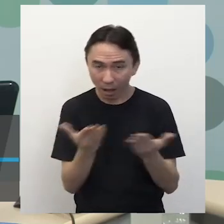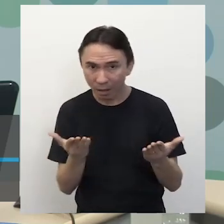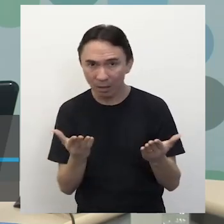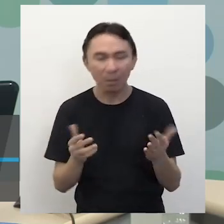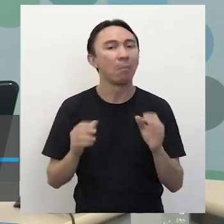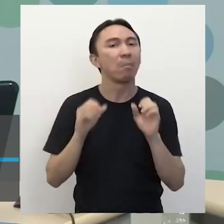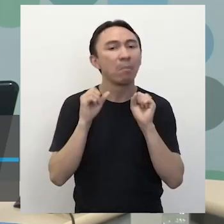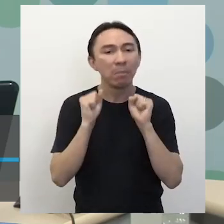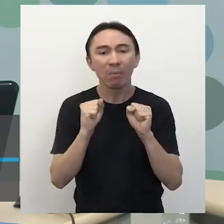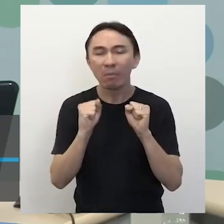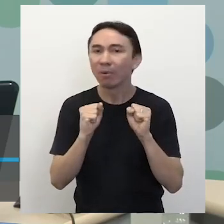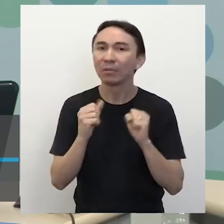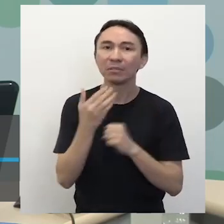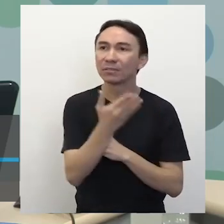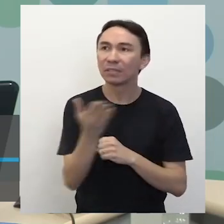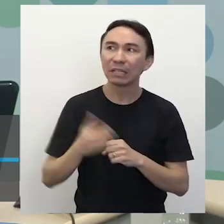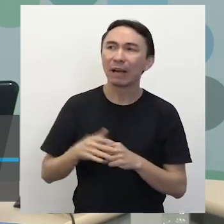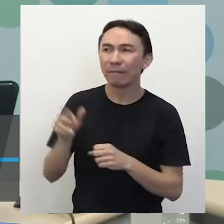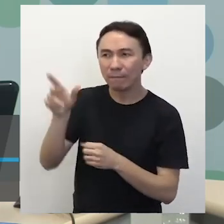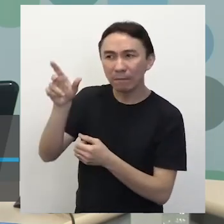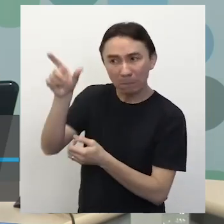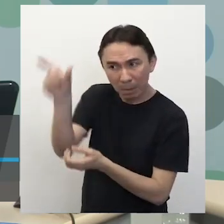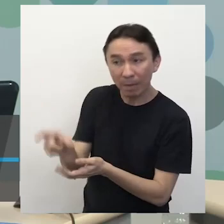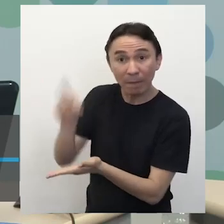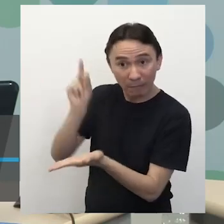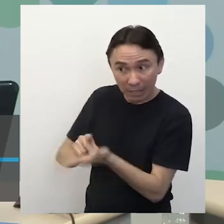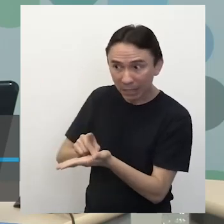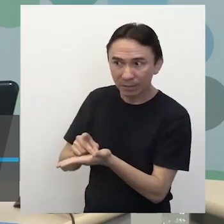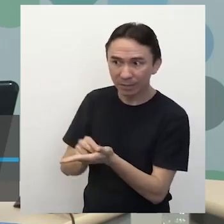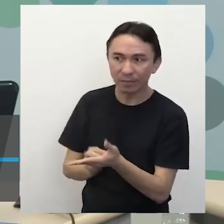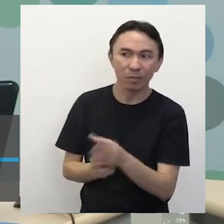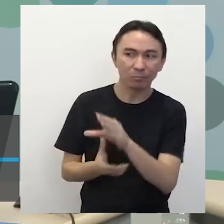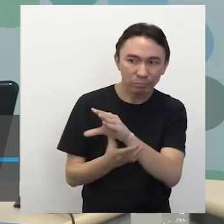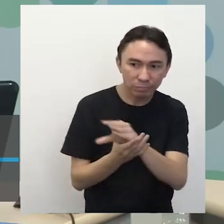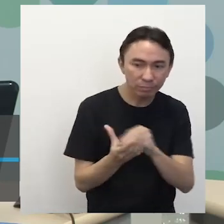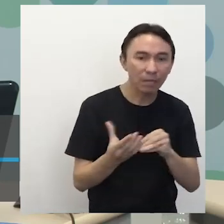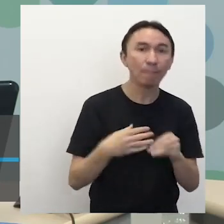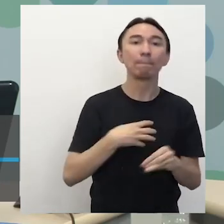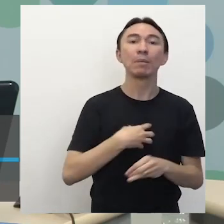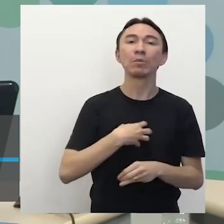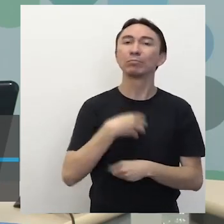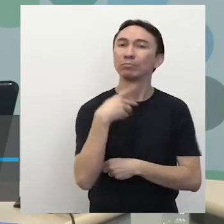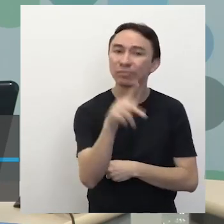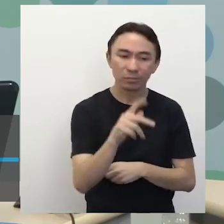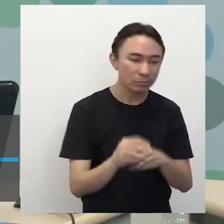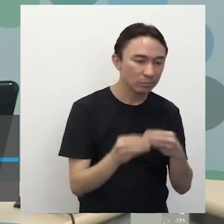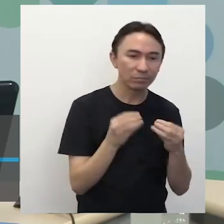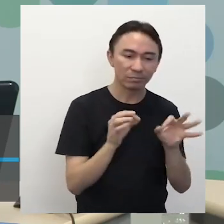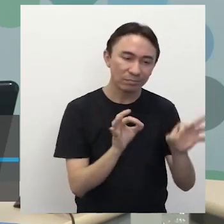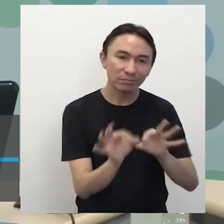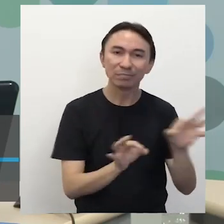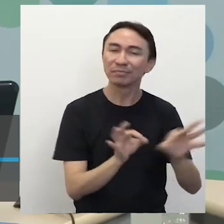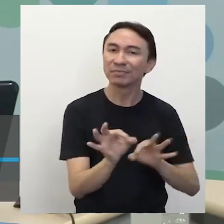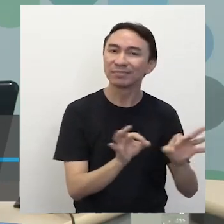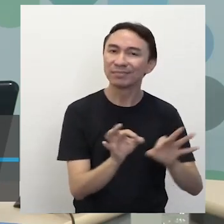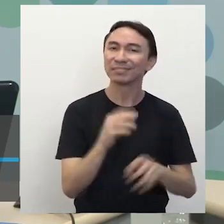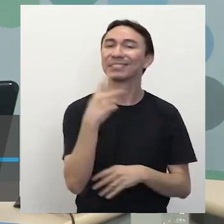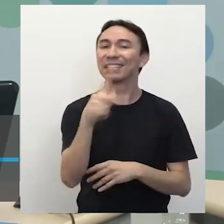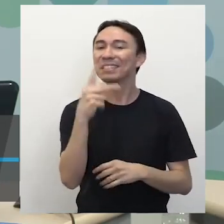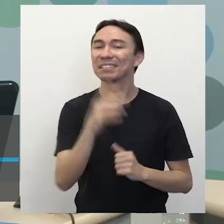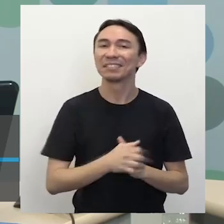fazer versões a partir de um original, mas você pode criar seus novos personagens. E aí, a partir desses desenhos, você vai criar as